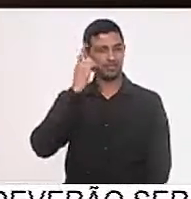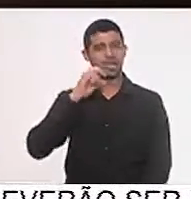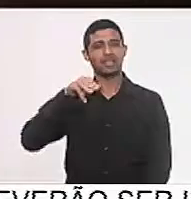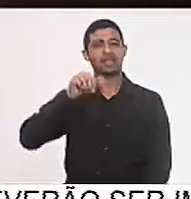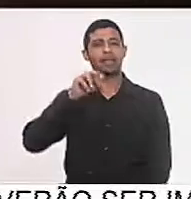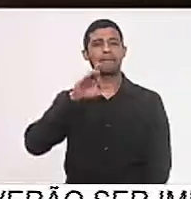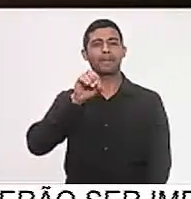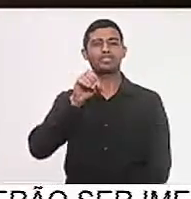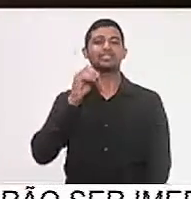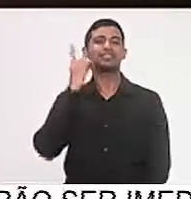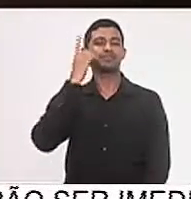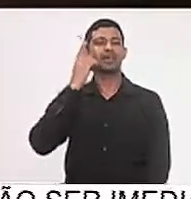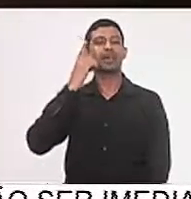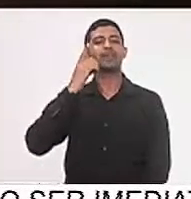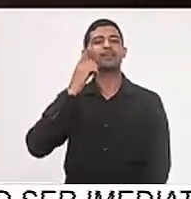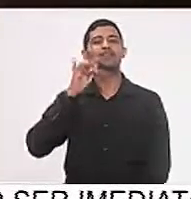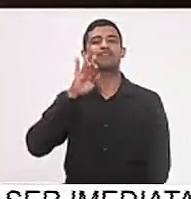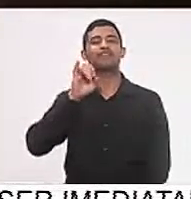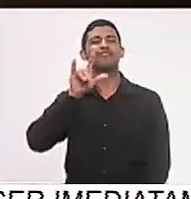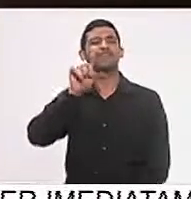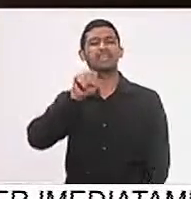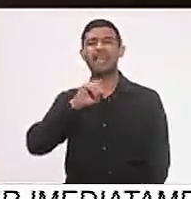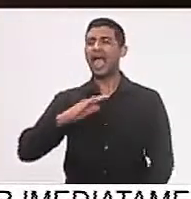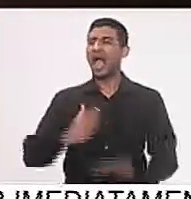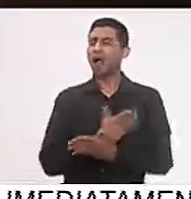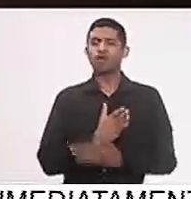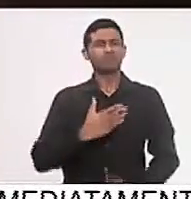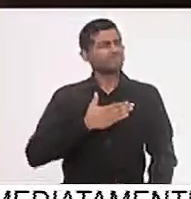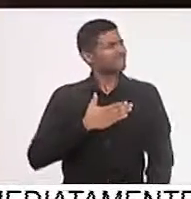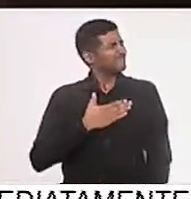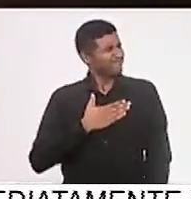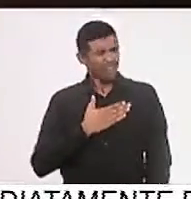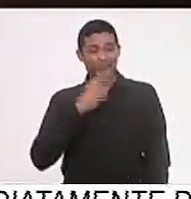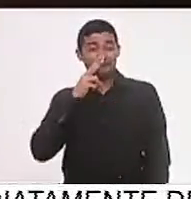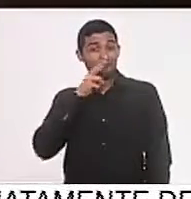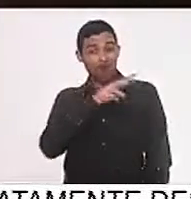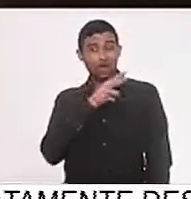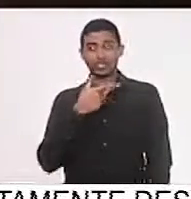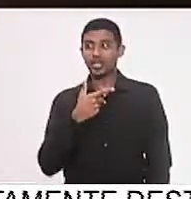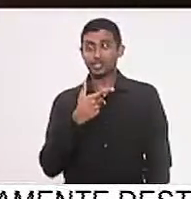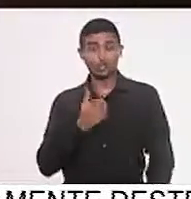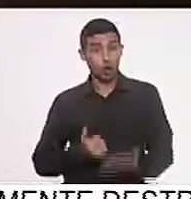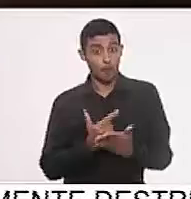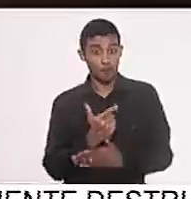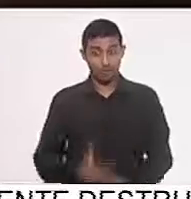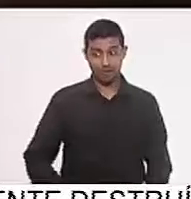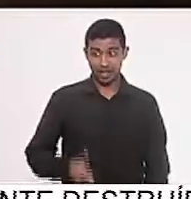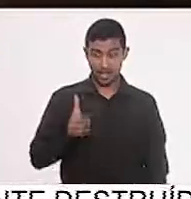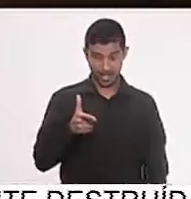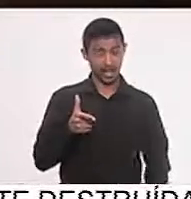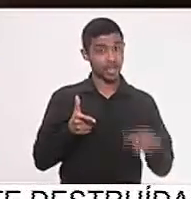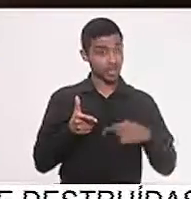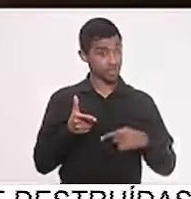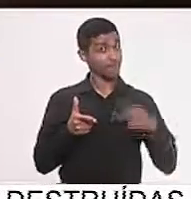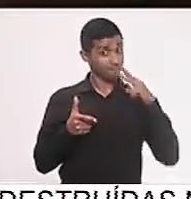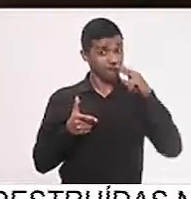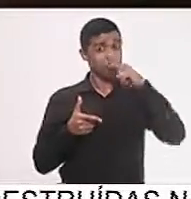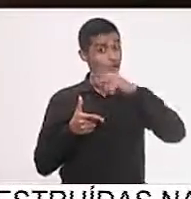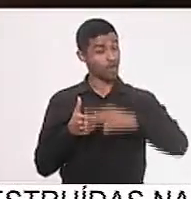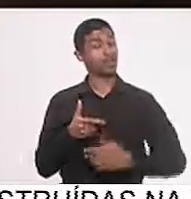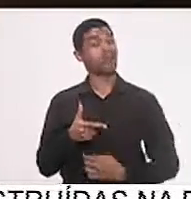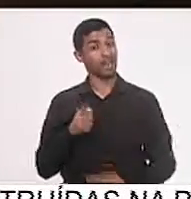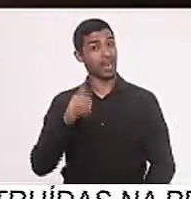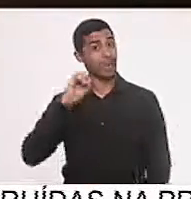Alexandre Freitas, deputado. Alguns gostaram tanto que adquiriram armamento de grosso calibre naquela